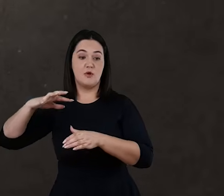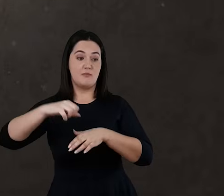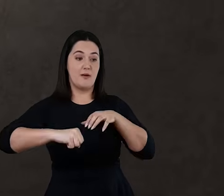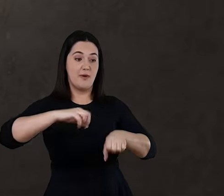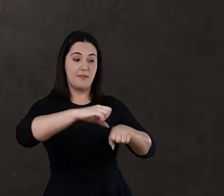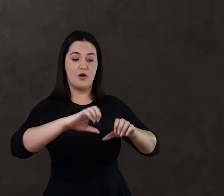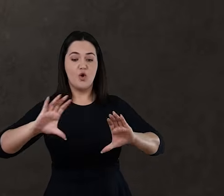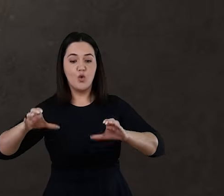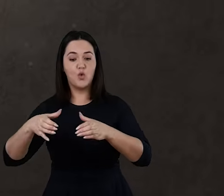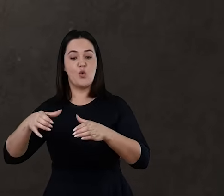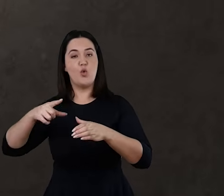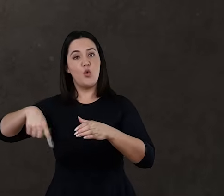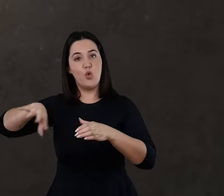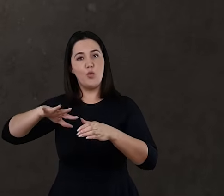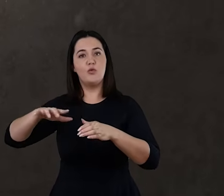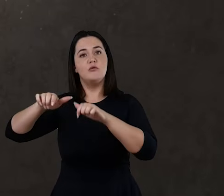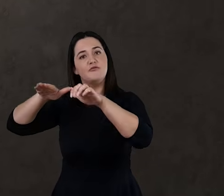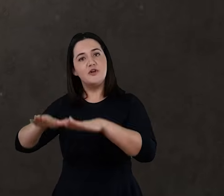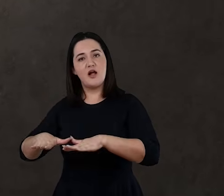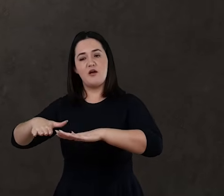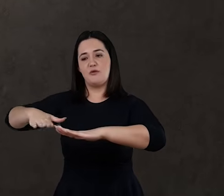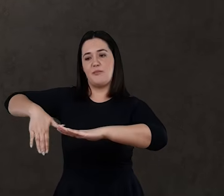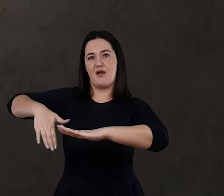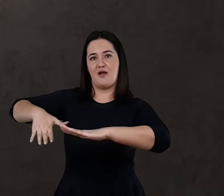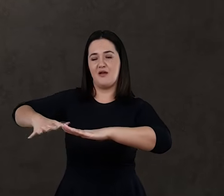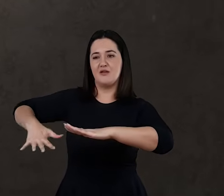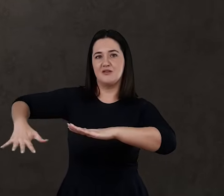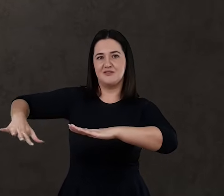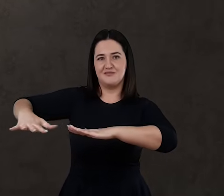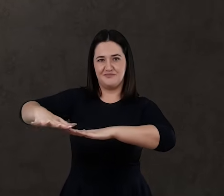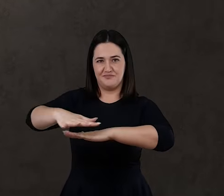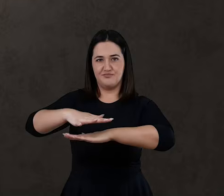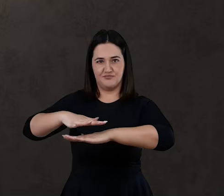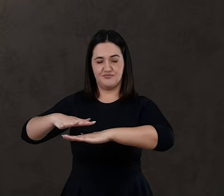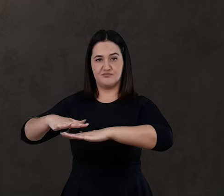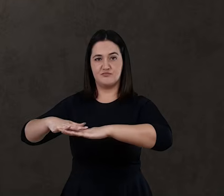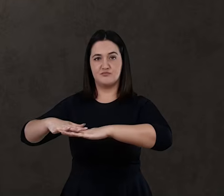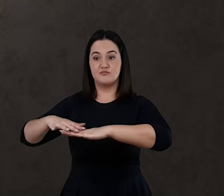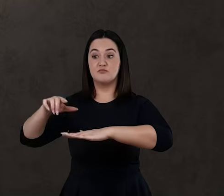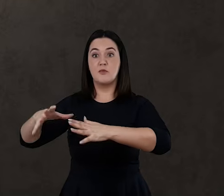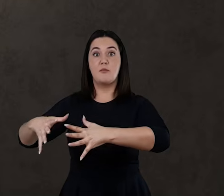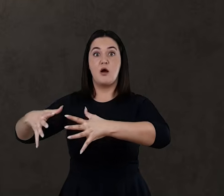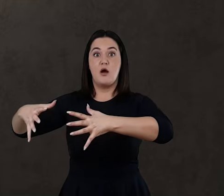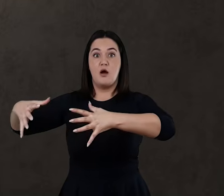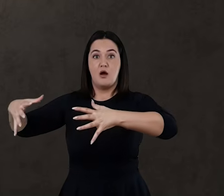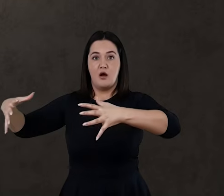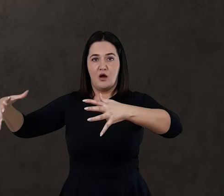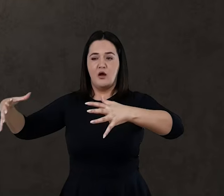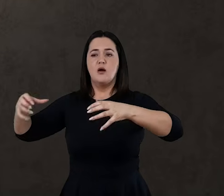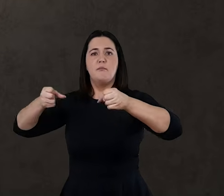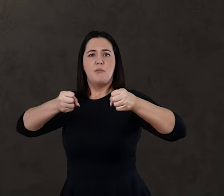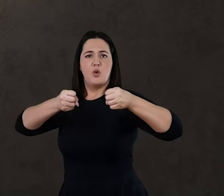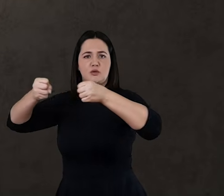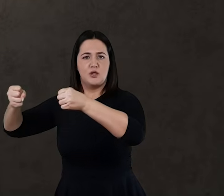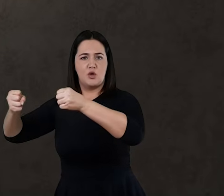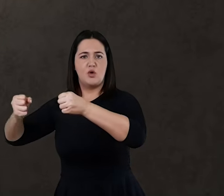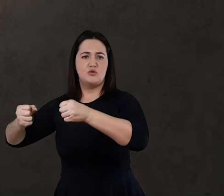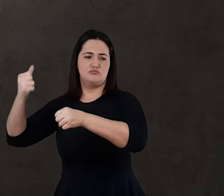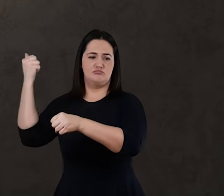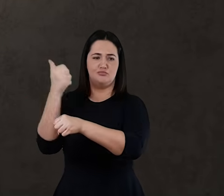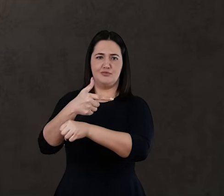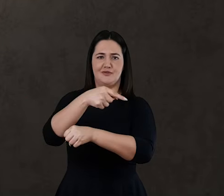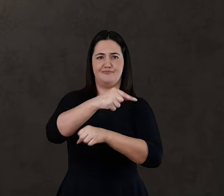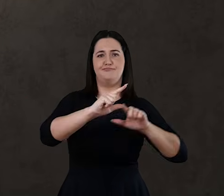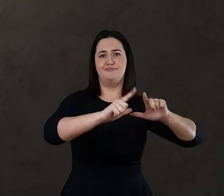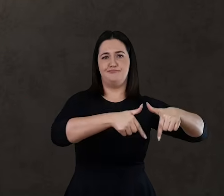E esse grupo, os filisteus, estavam assentados no litoral do mar Mediterrâneo. Sendo muito mais poderosos que os israelitas,